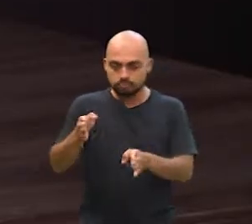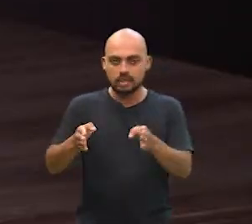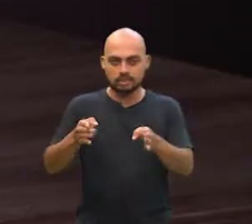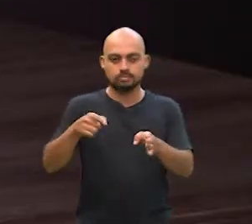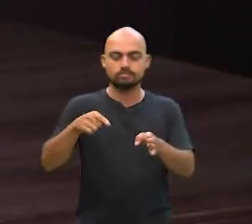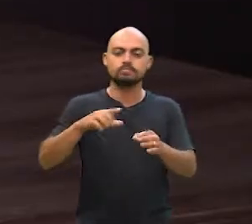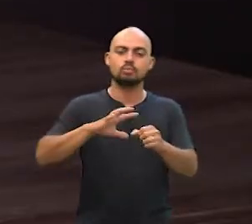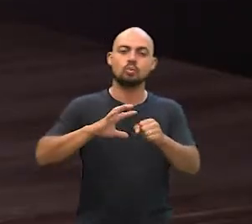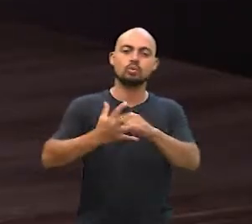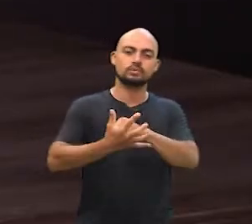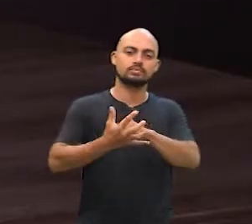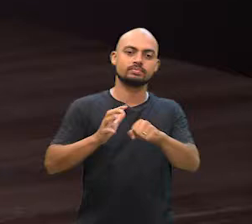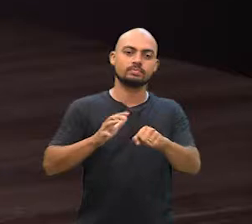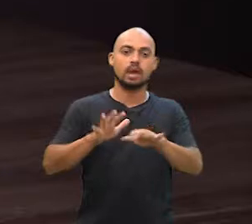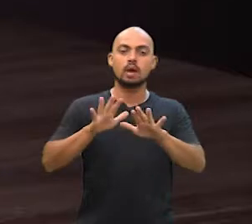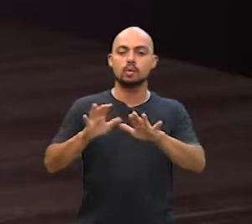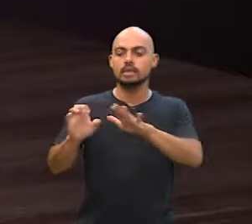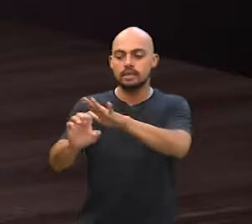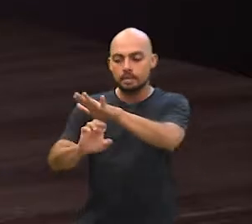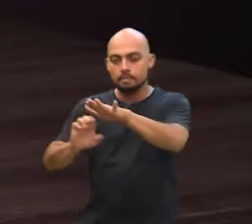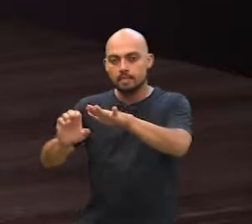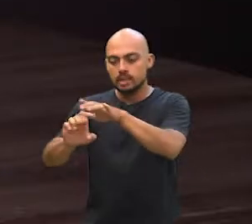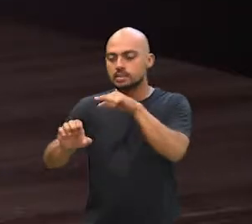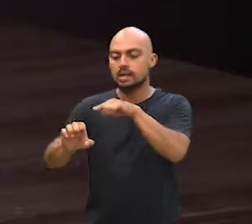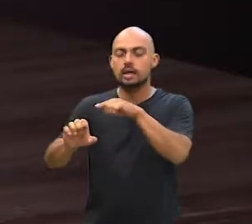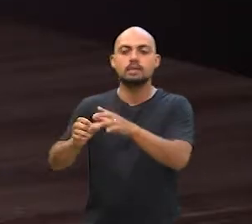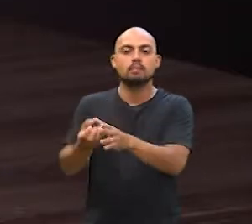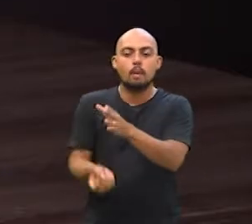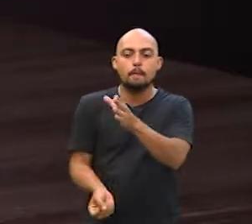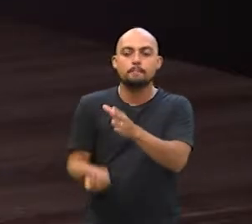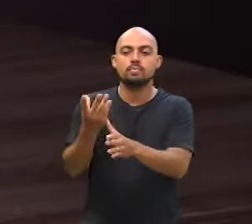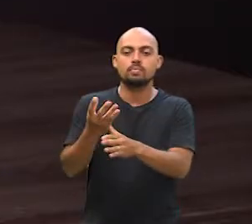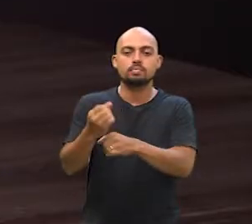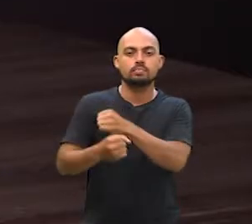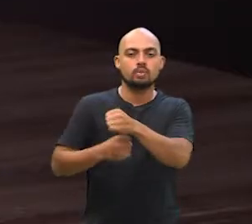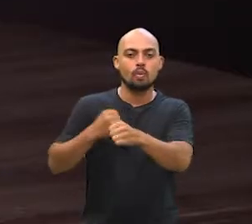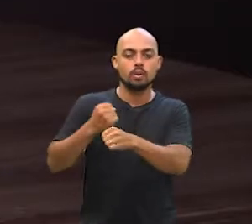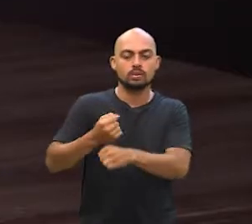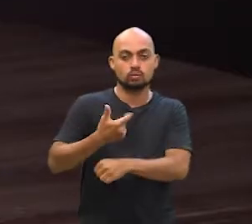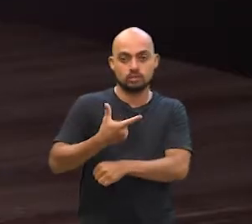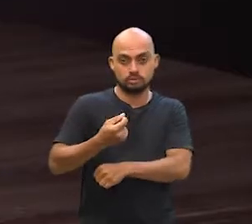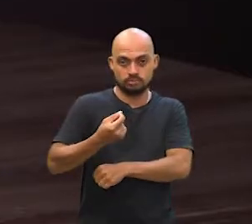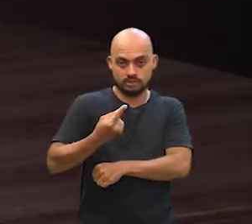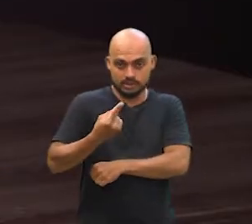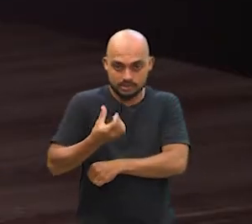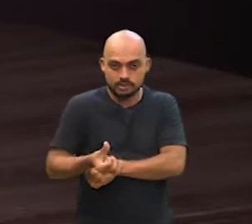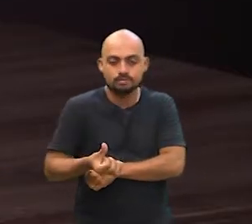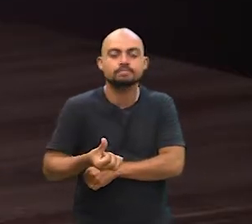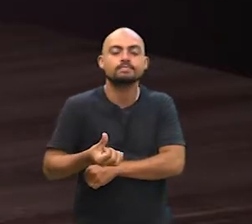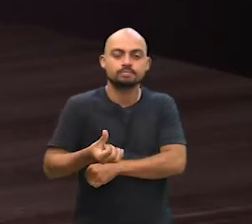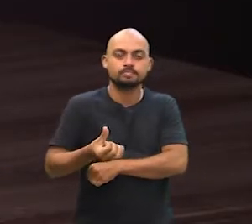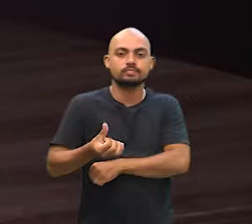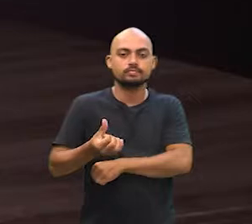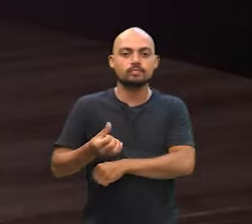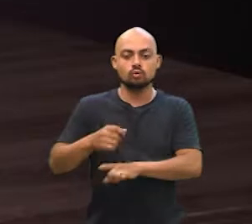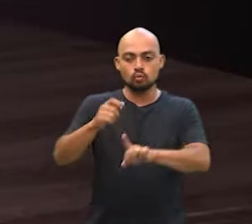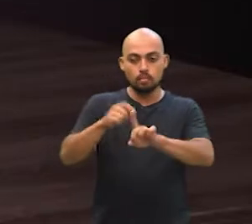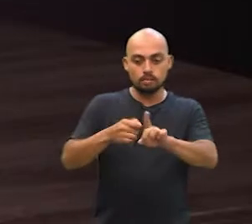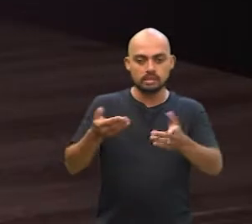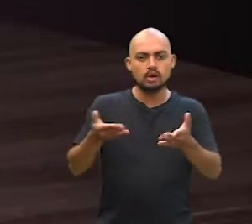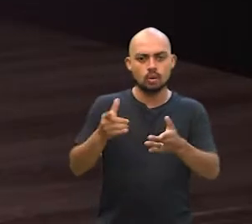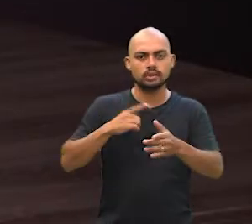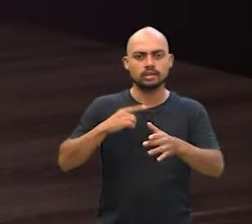A gente está falando de uma empresa que foi fundada em 2016 e neste mês, através de